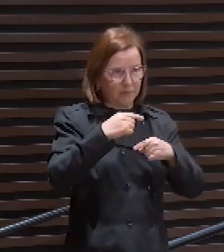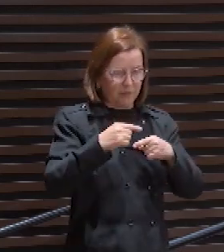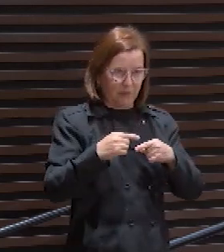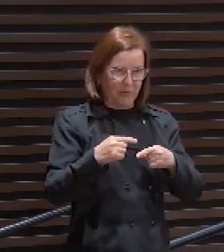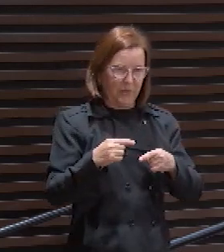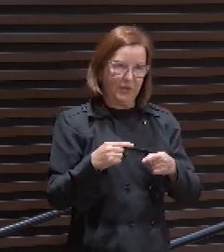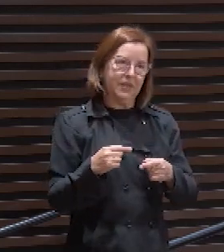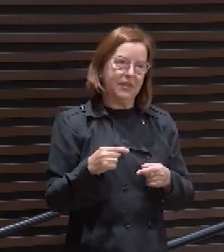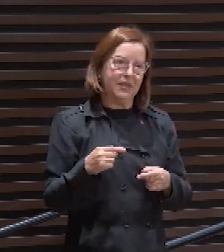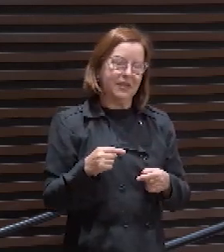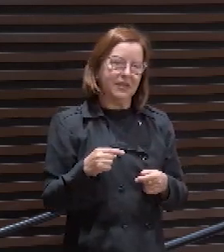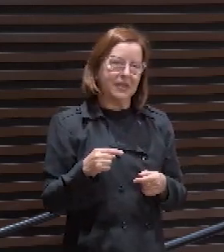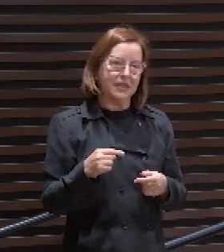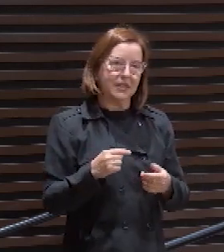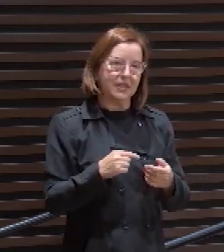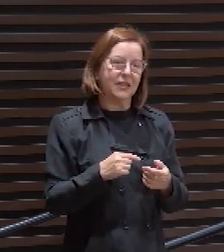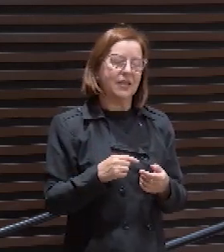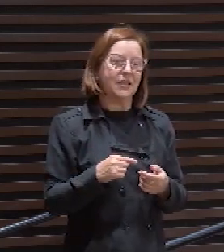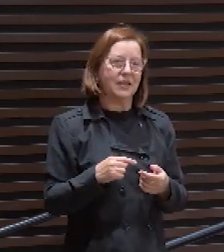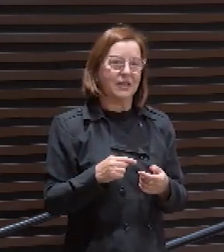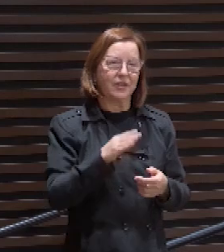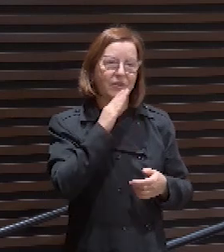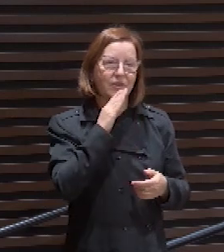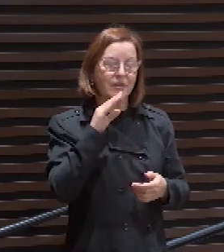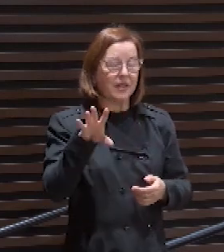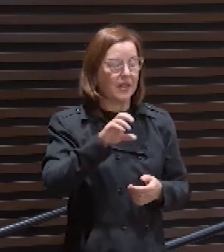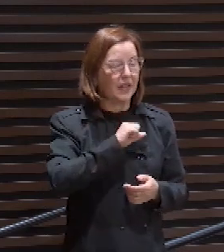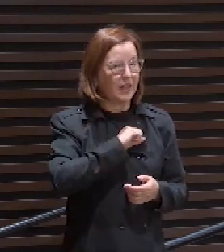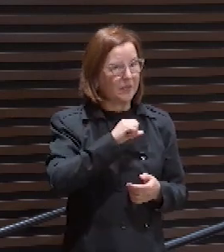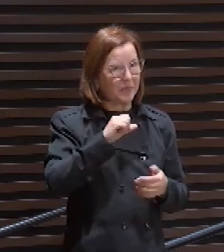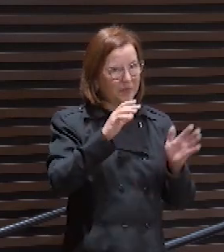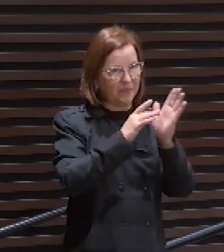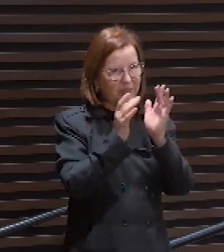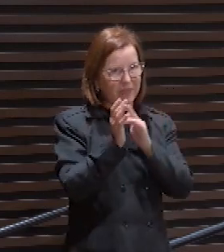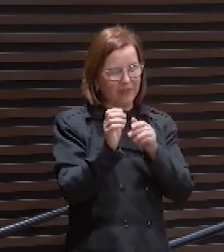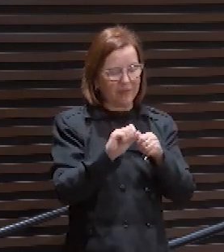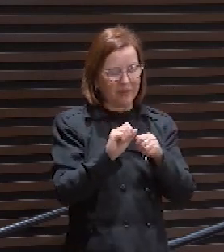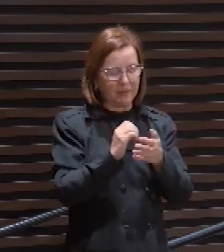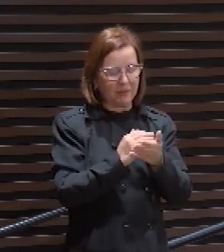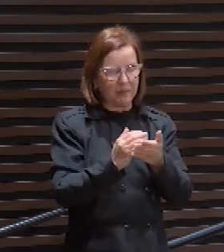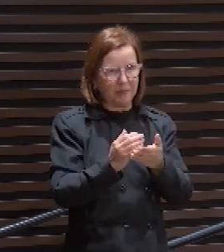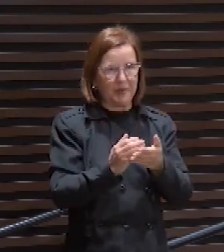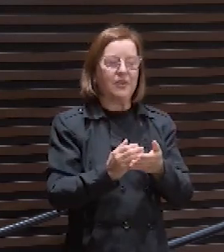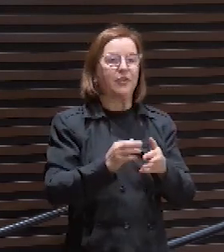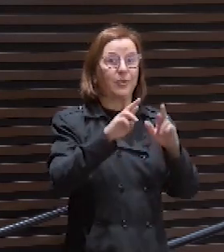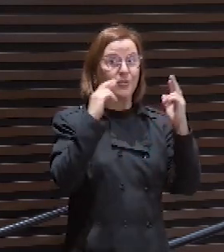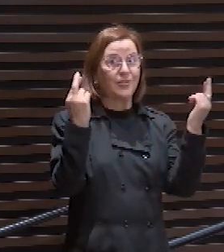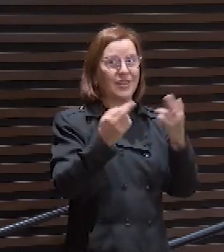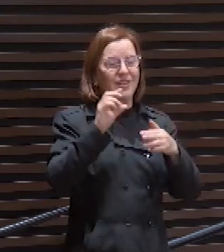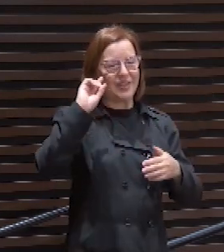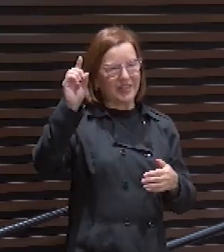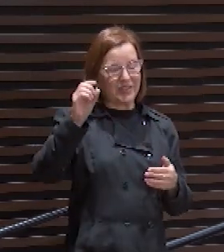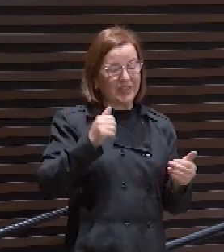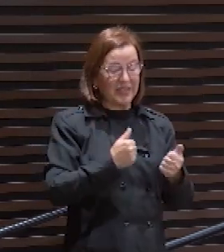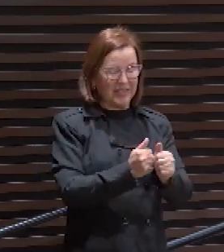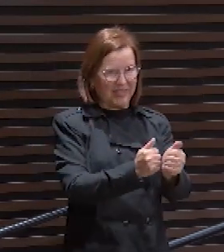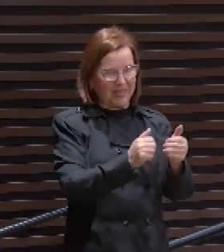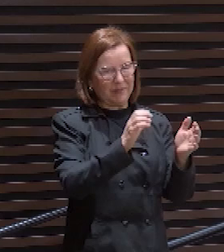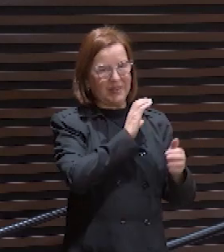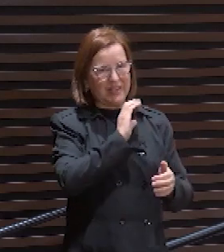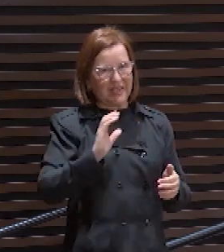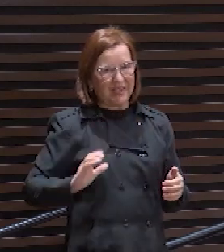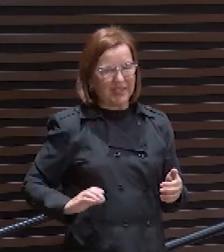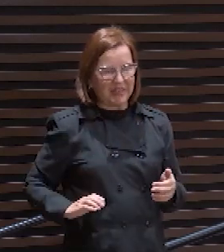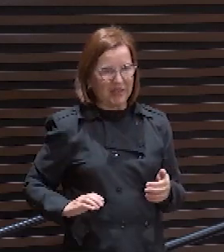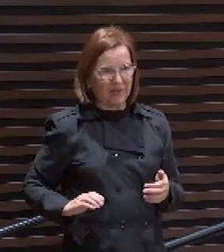amamos a Jesus, agora nós fazemos parte do Evangelho, do Reino de Deus, e nós seguimos a Cristo como discípulo dele,